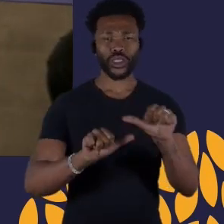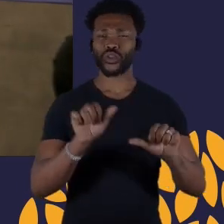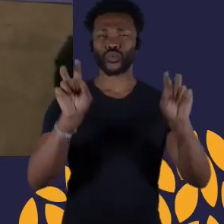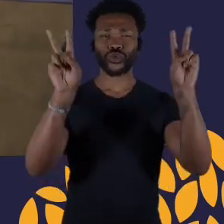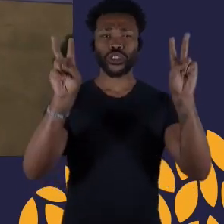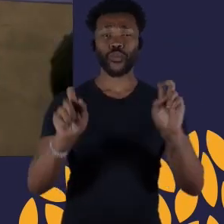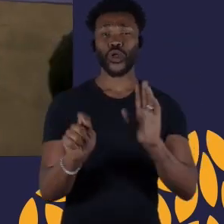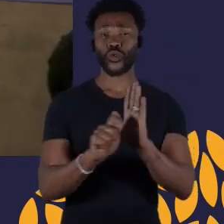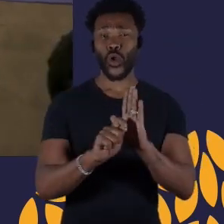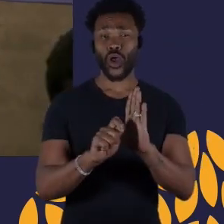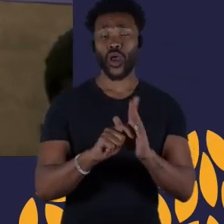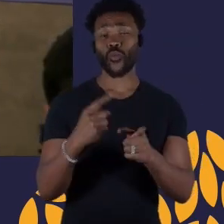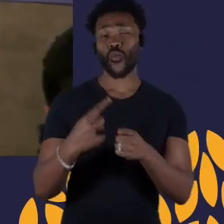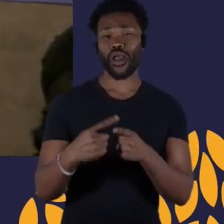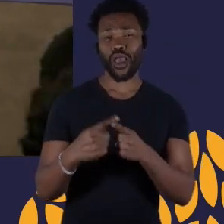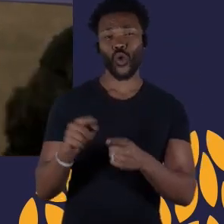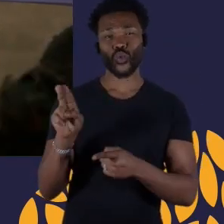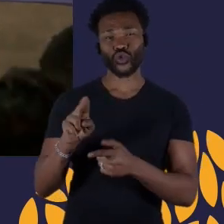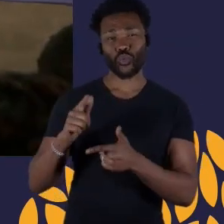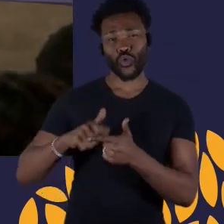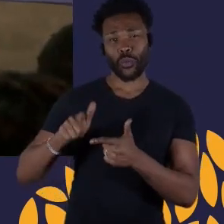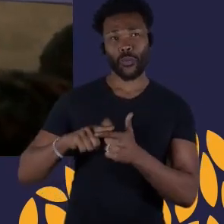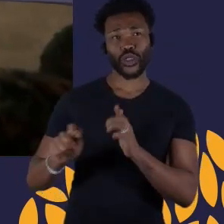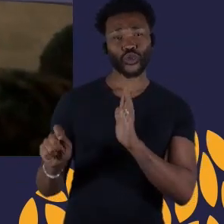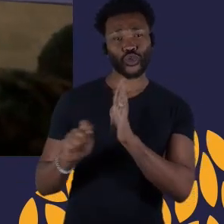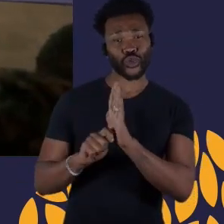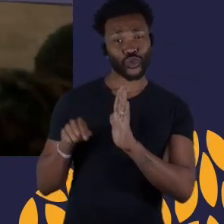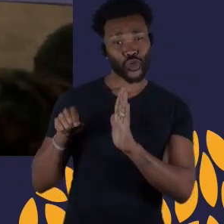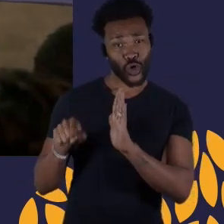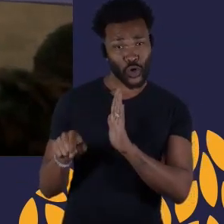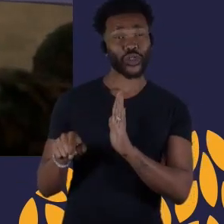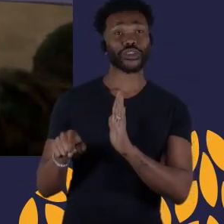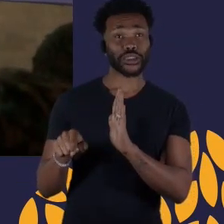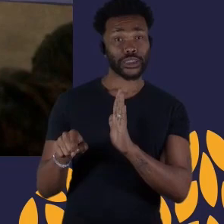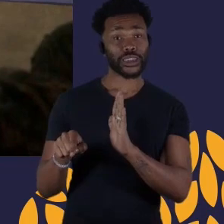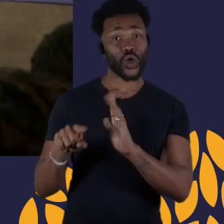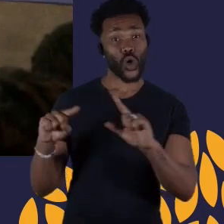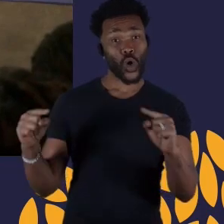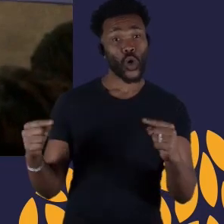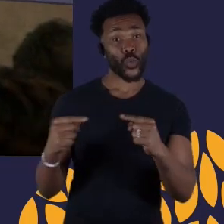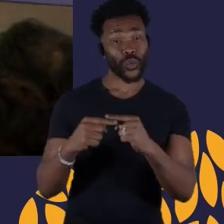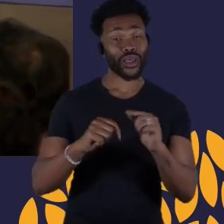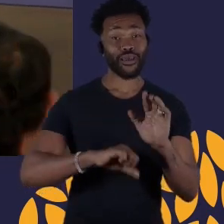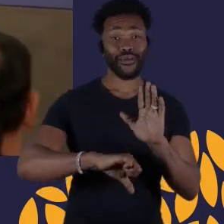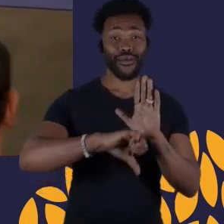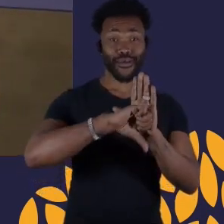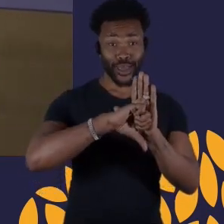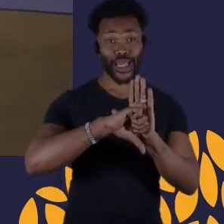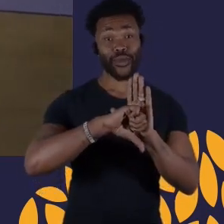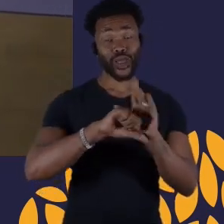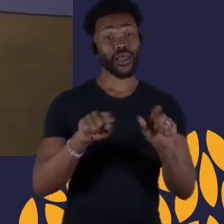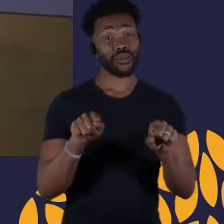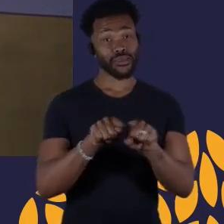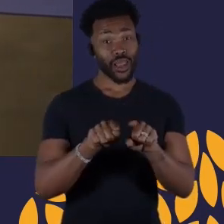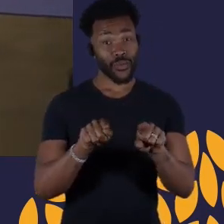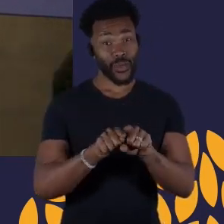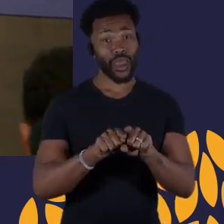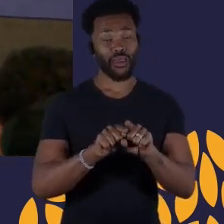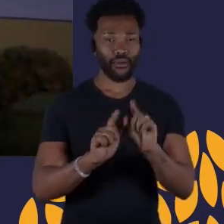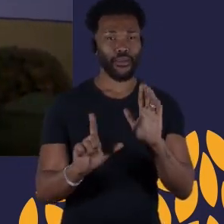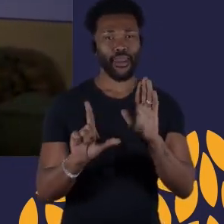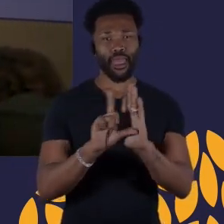quê? Porque o uso problemático de drogas, a idade do uso problemático tem a ver com a criminalidade e com